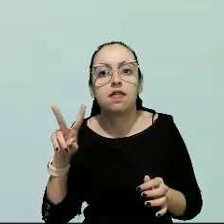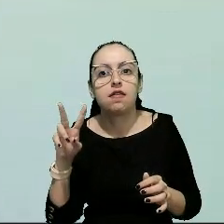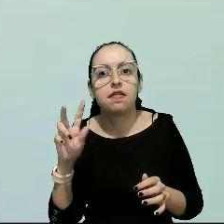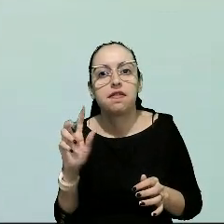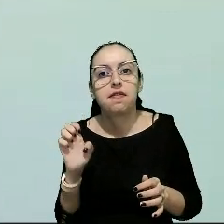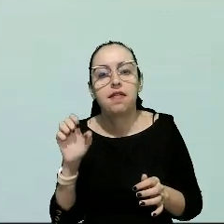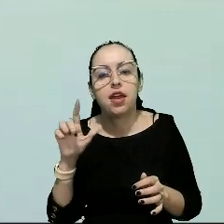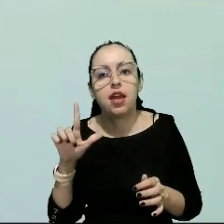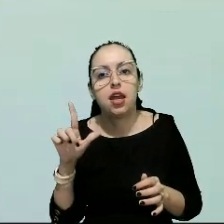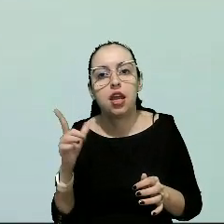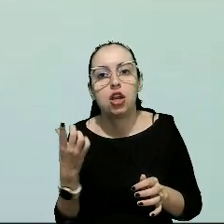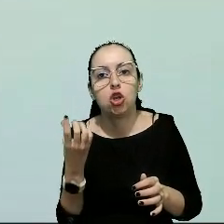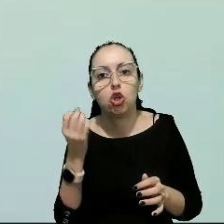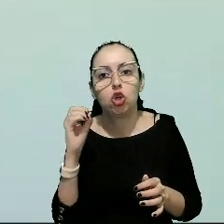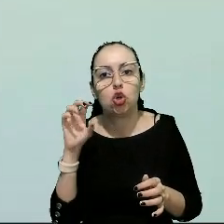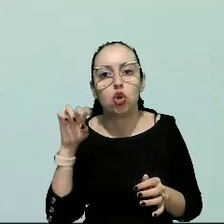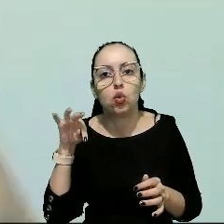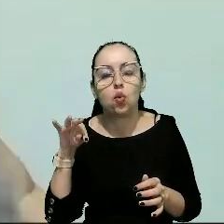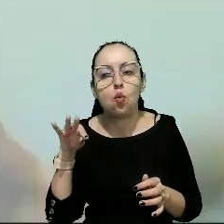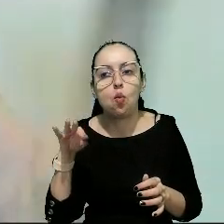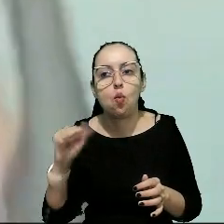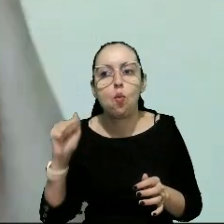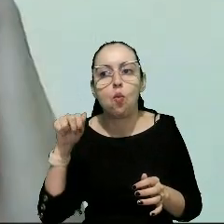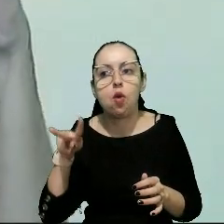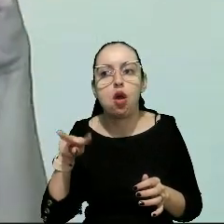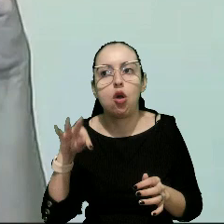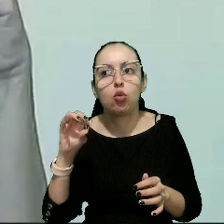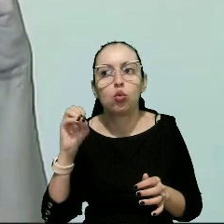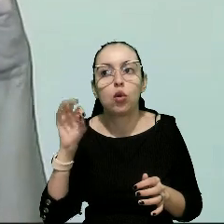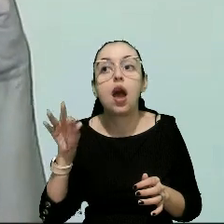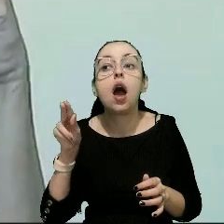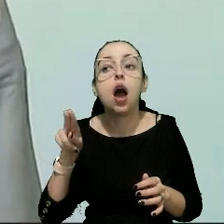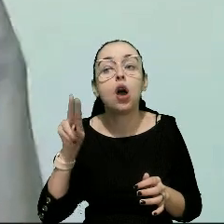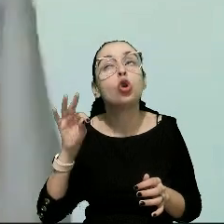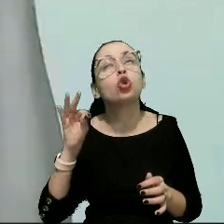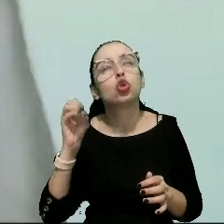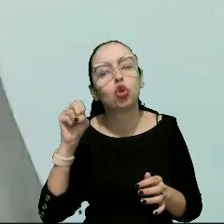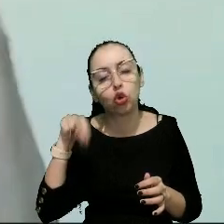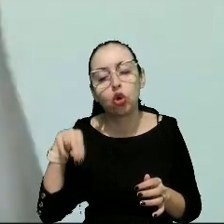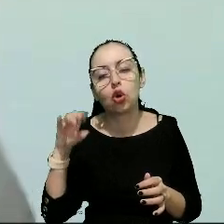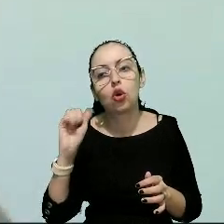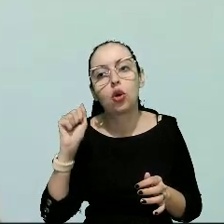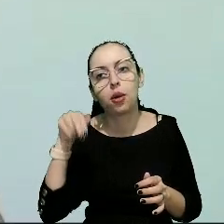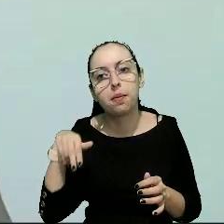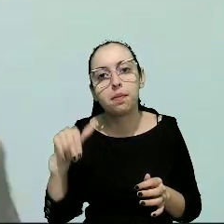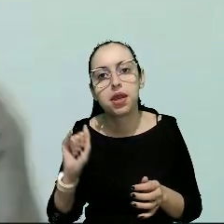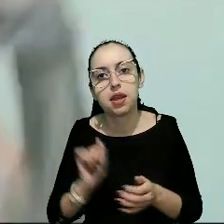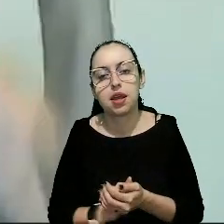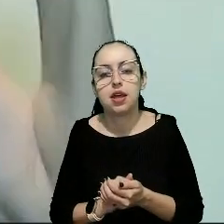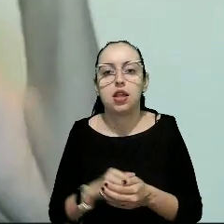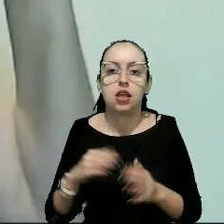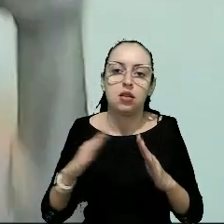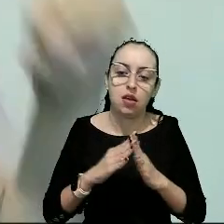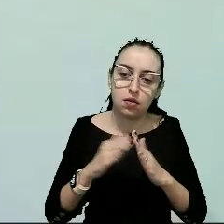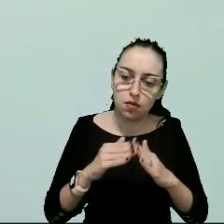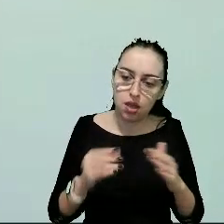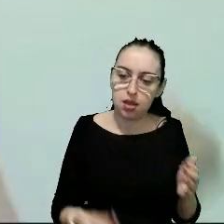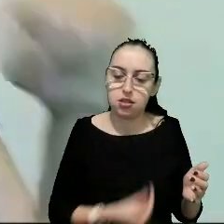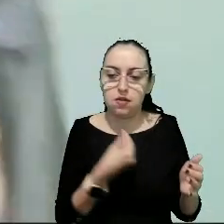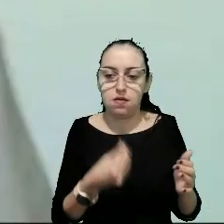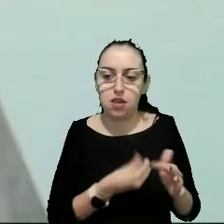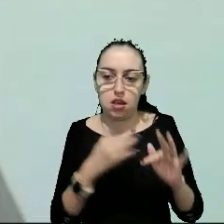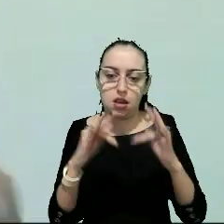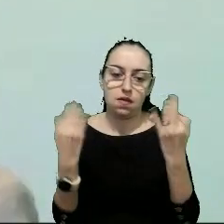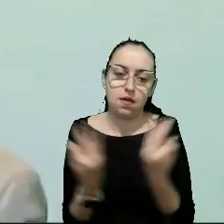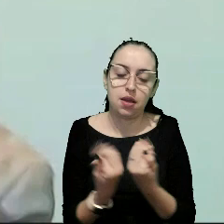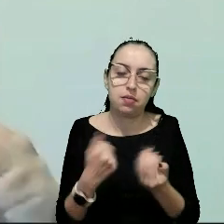velha autonomia e enxergar o que nós, no nosso cotidiano, dentro da nossa casa, dentro